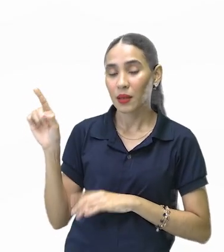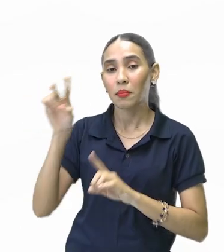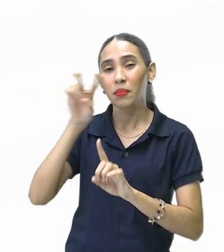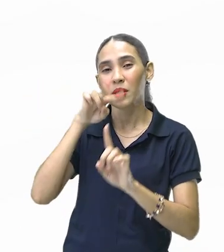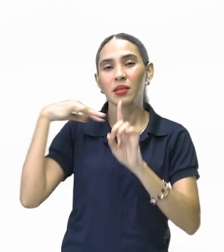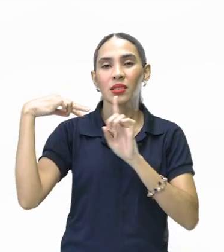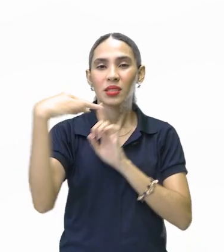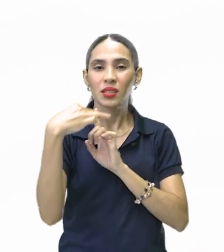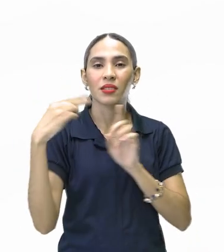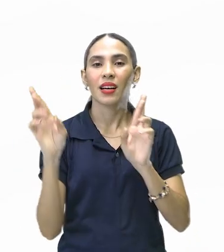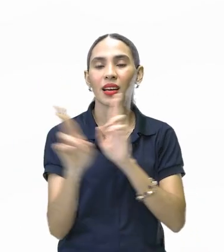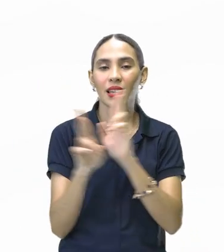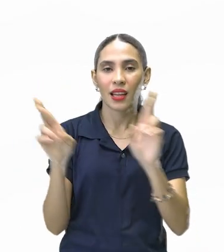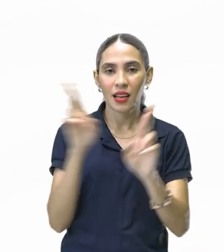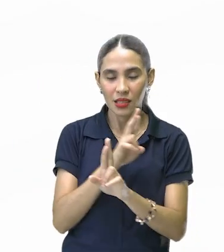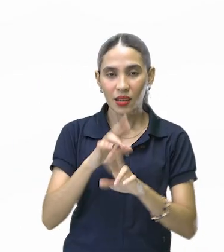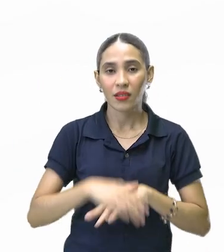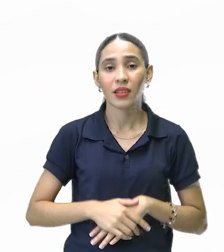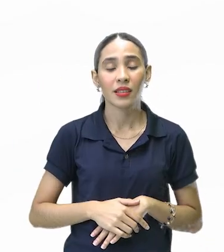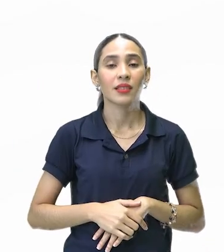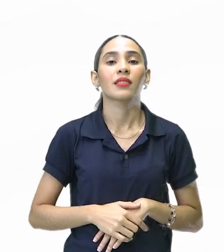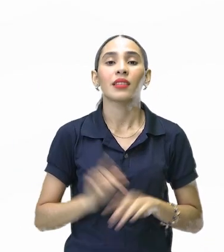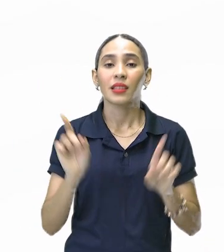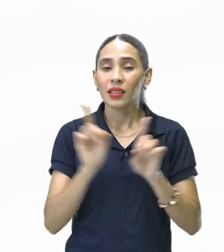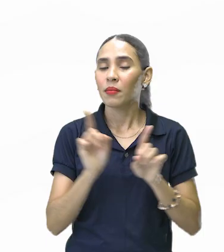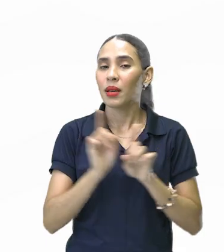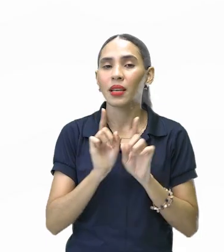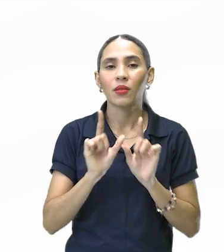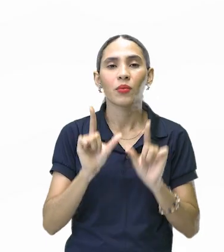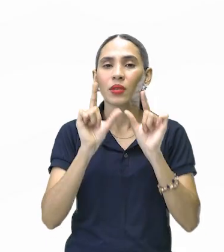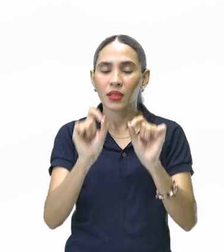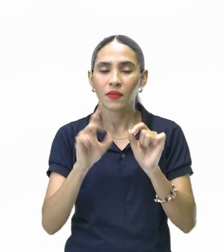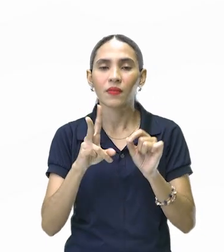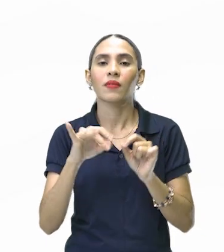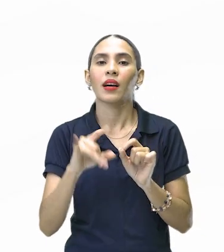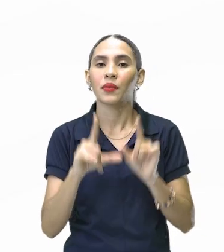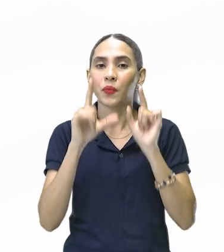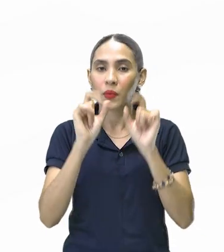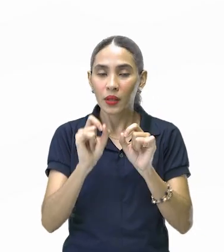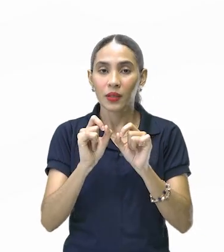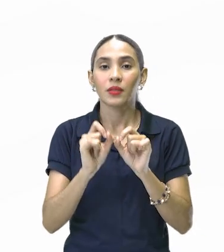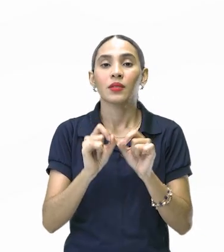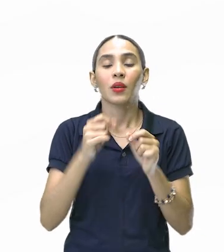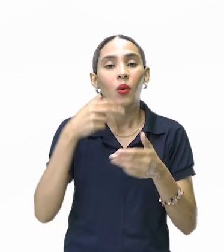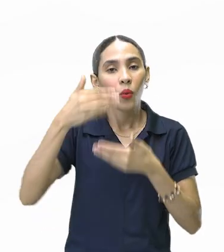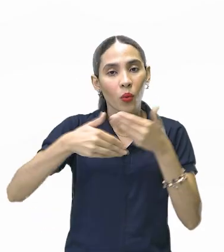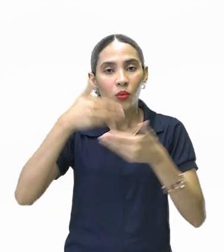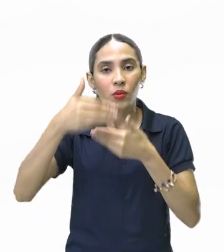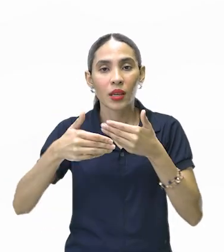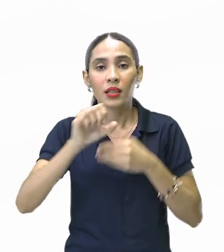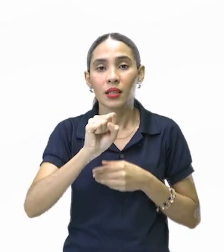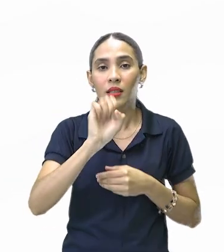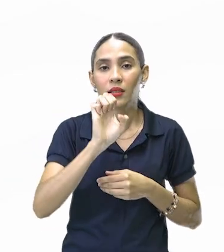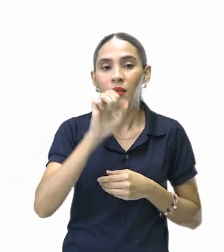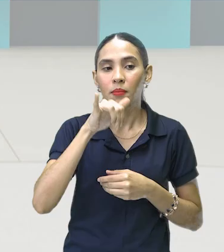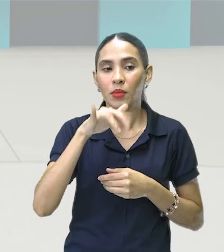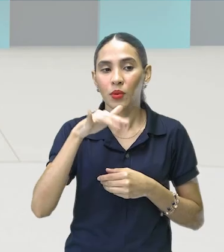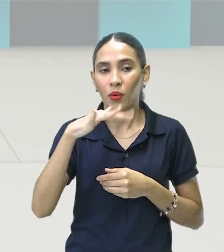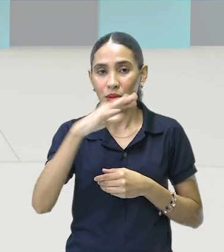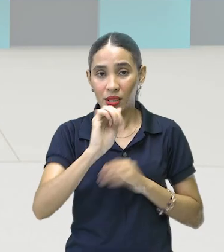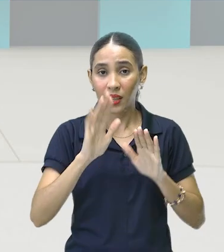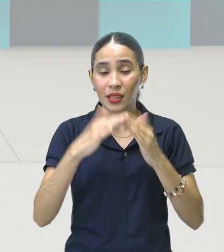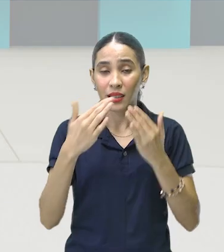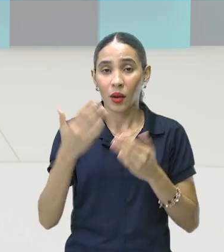para as relações, que elas automaticamente também são continuidade semiótica. Então, a